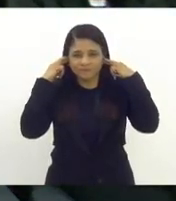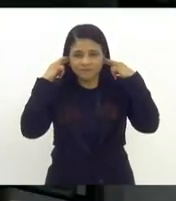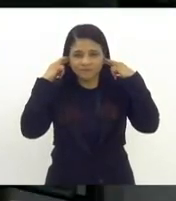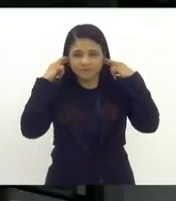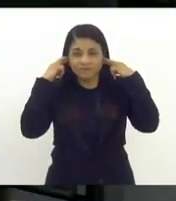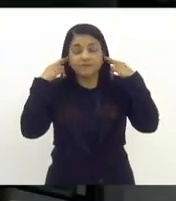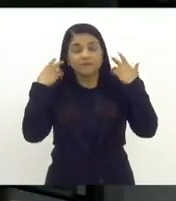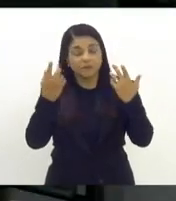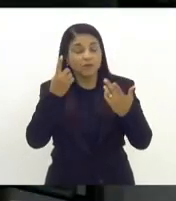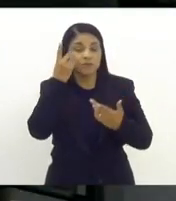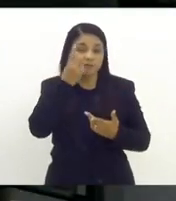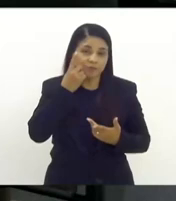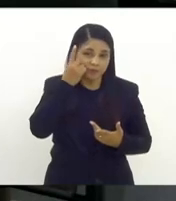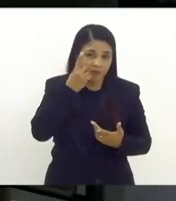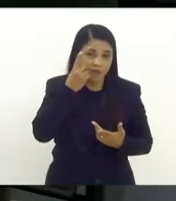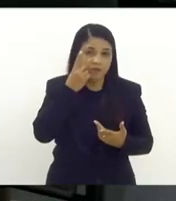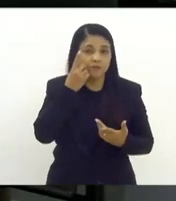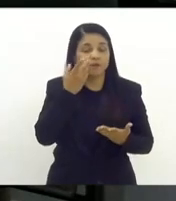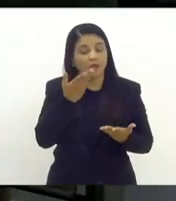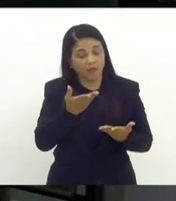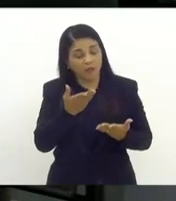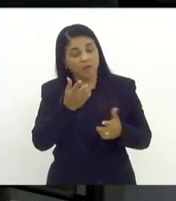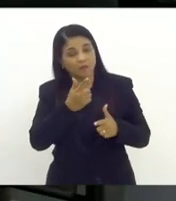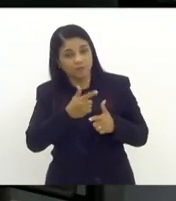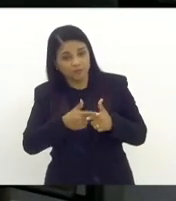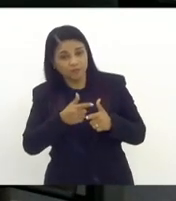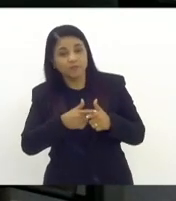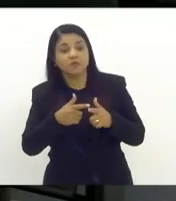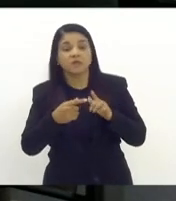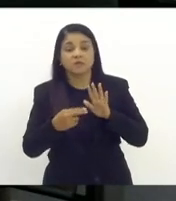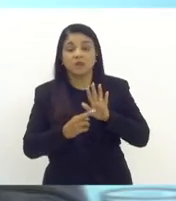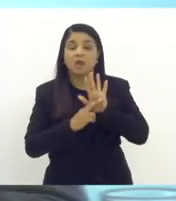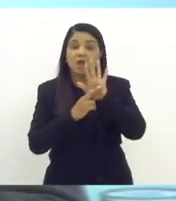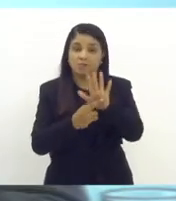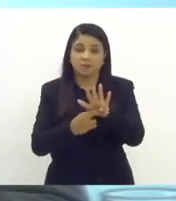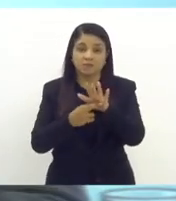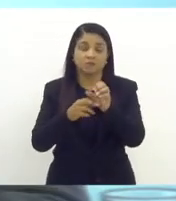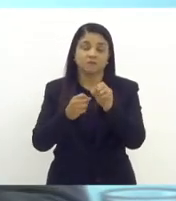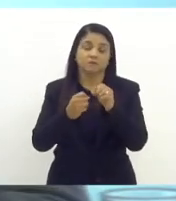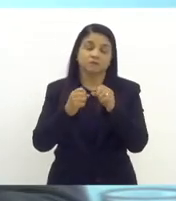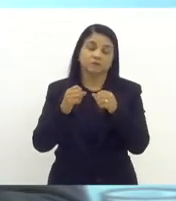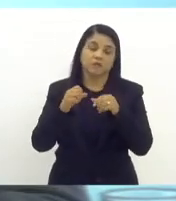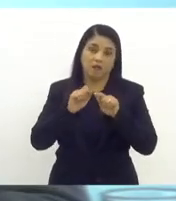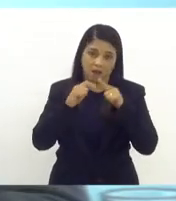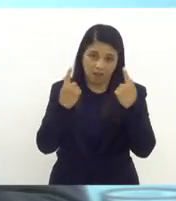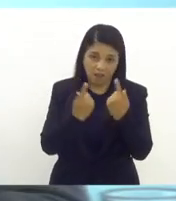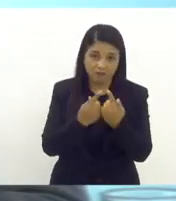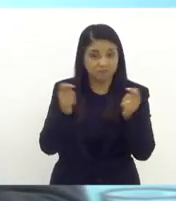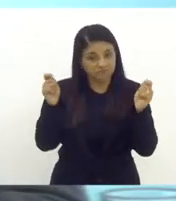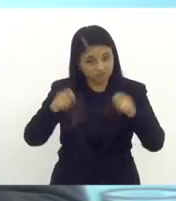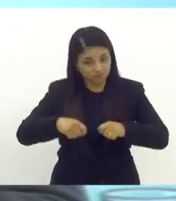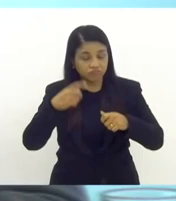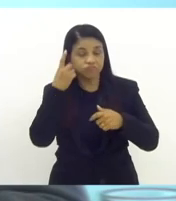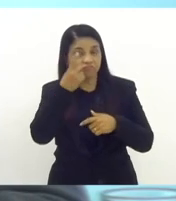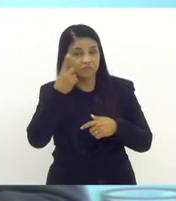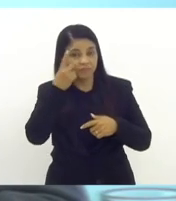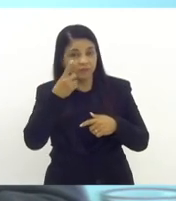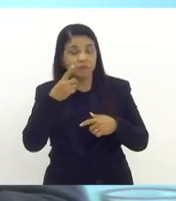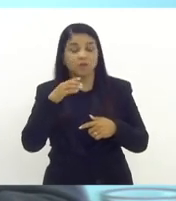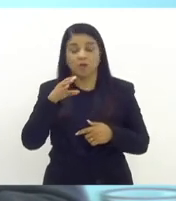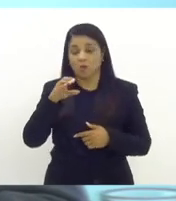teve então Deputado Esse é uma questão que pode ser à frente parlamentar pode ser visto Inclusive a OAB vai começar a fazer é